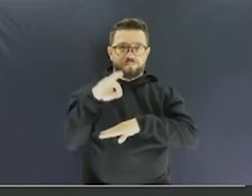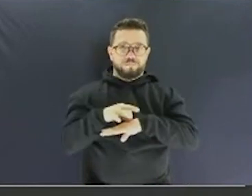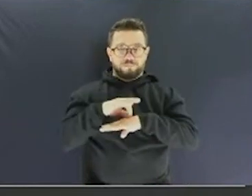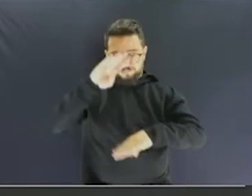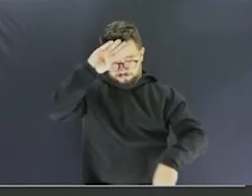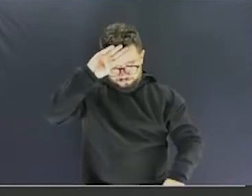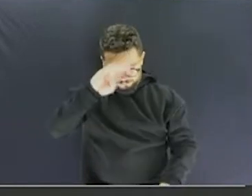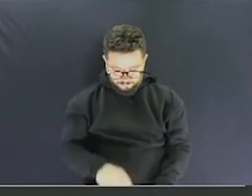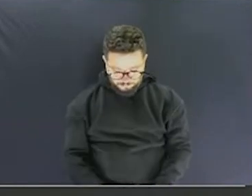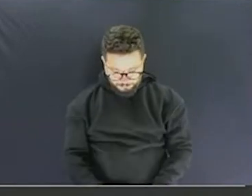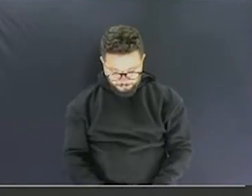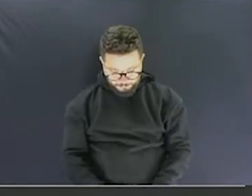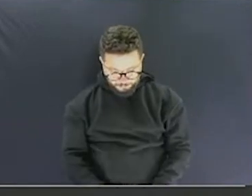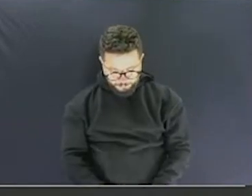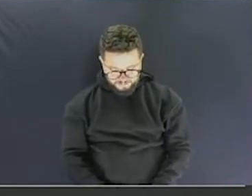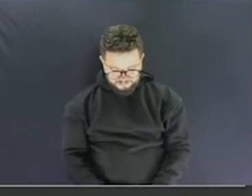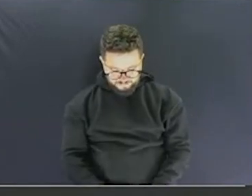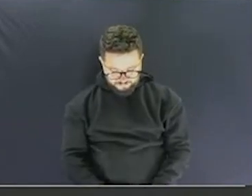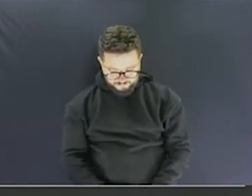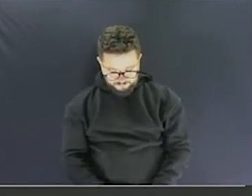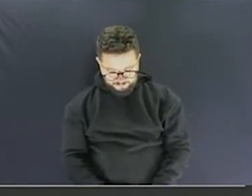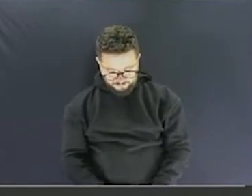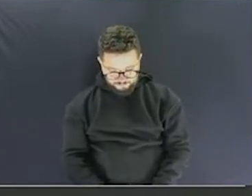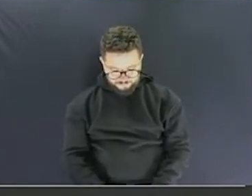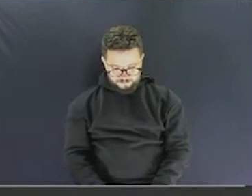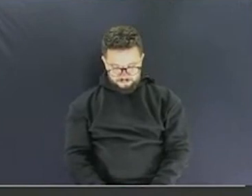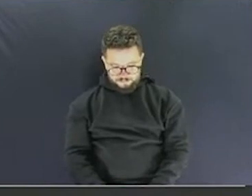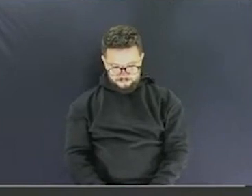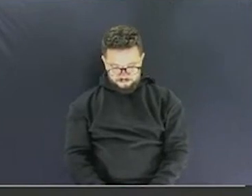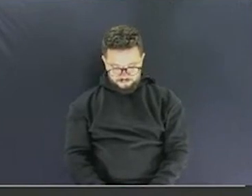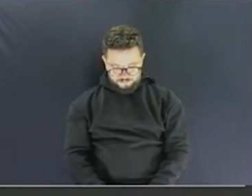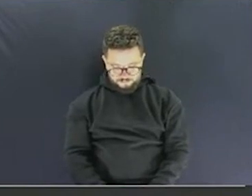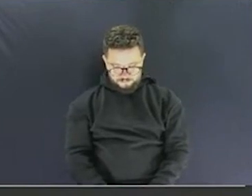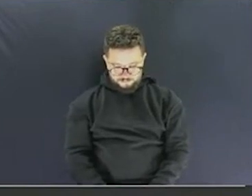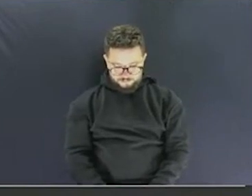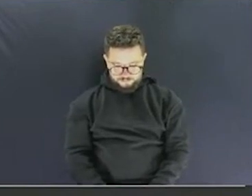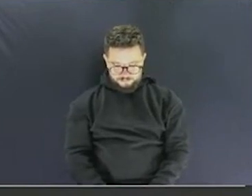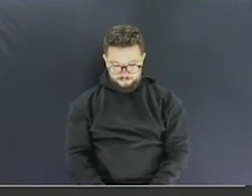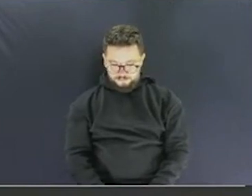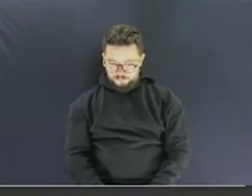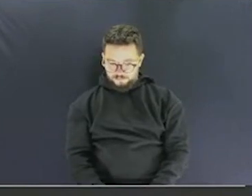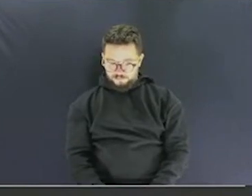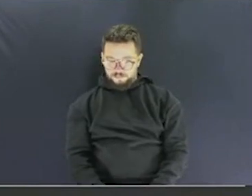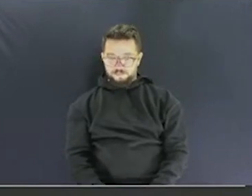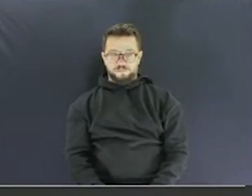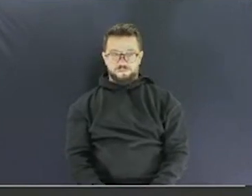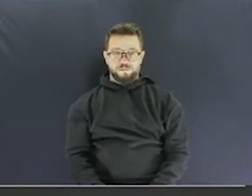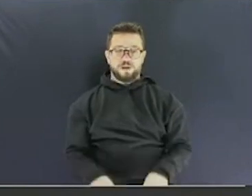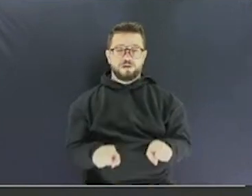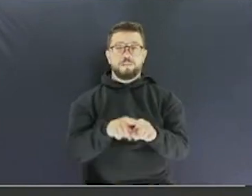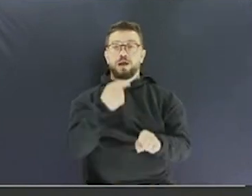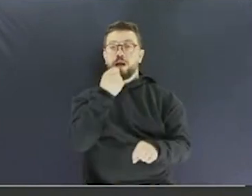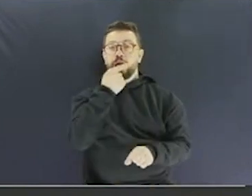Quando a gente fala de humanização na atenção da saúde, nós temos três produtos relacionados: o remédio em casa, o centro de atenção